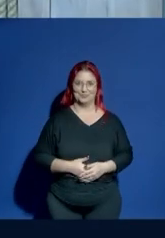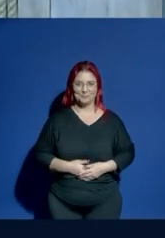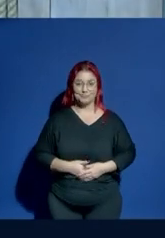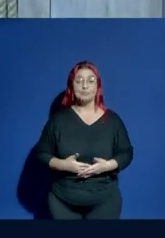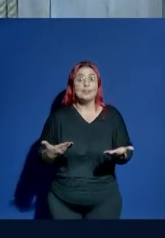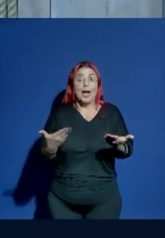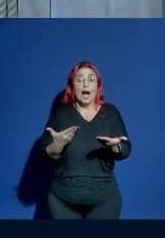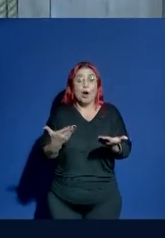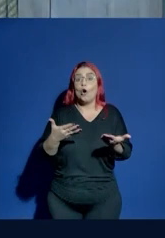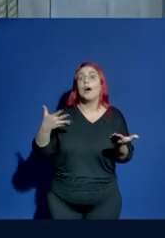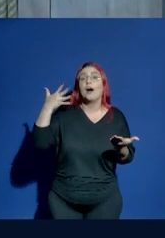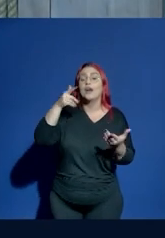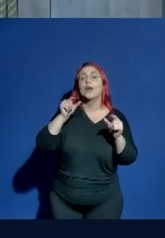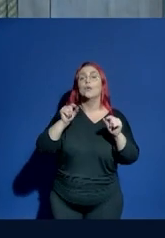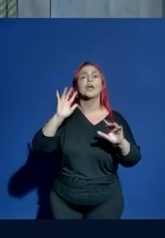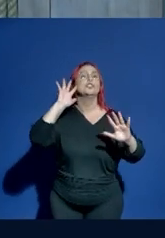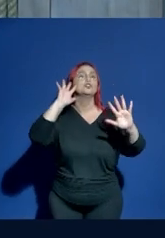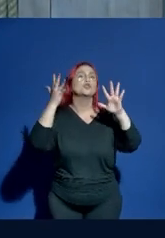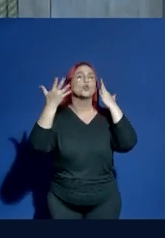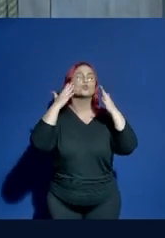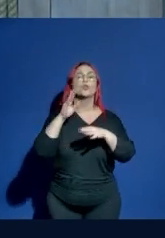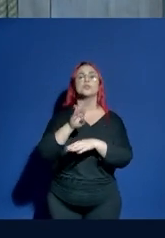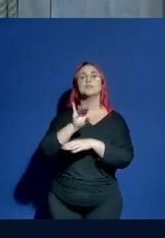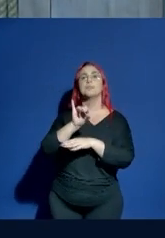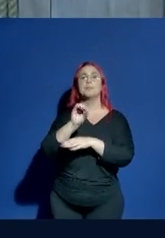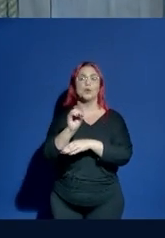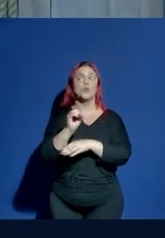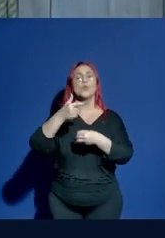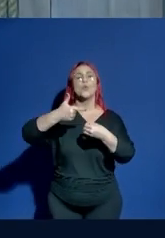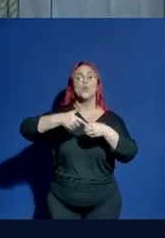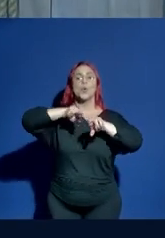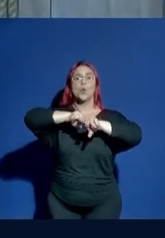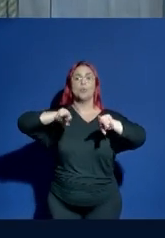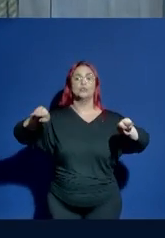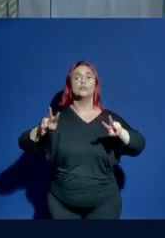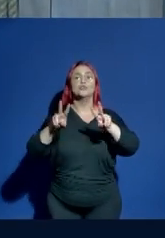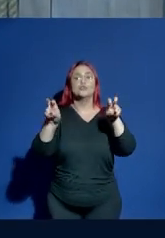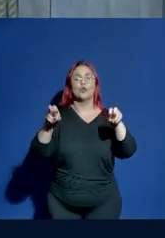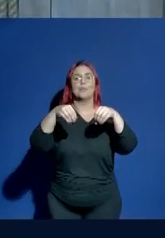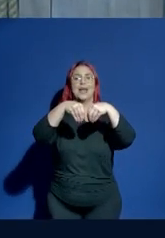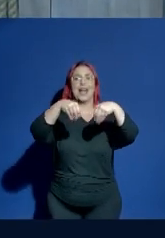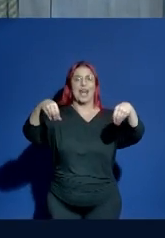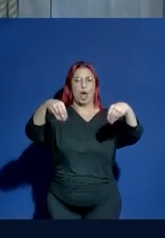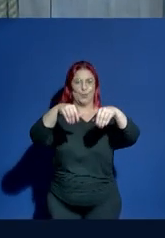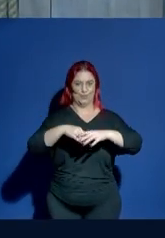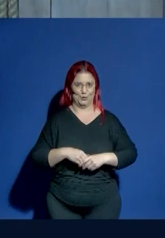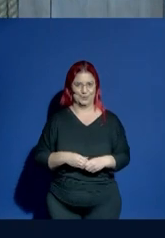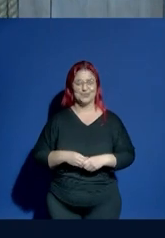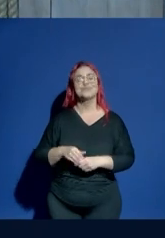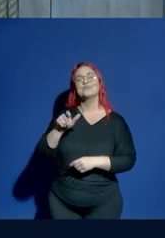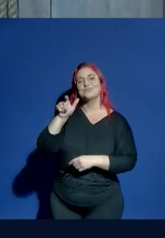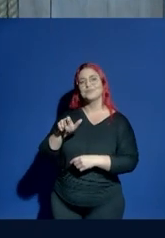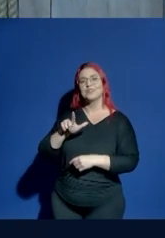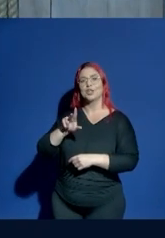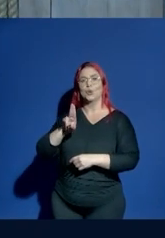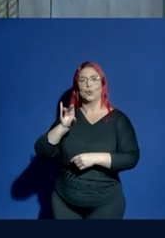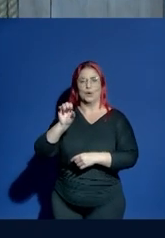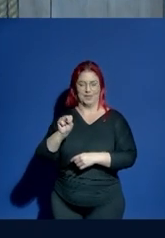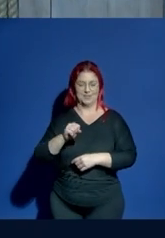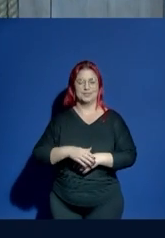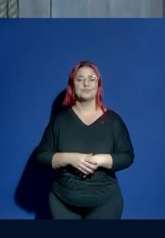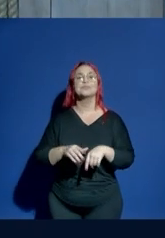E para esse painel, soluções em biocombustíveis de grãos, gostaria de chamar Luiz do Moncel, CEO da Três